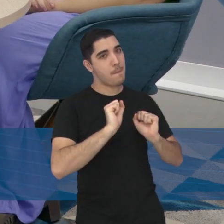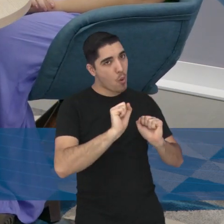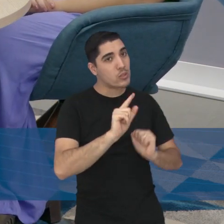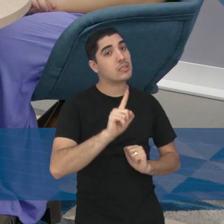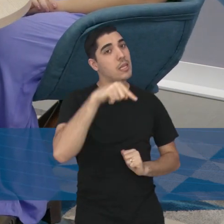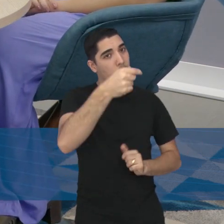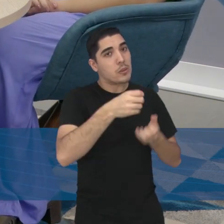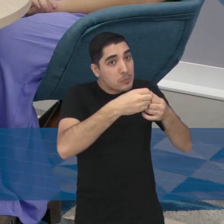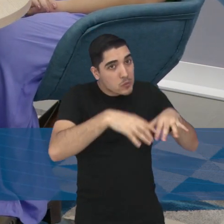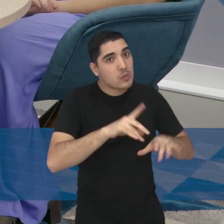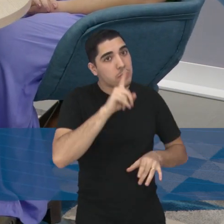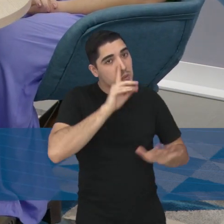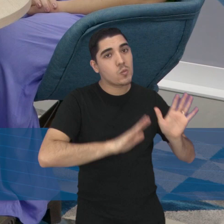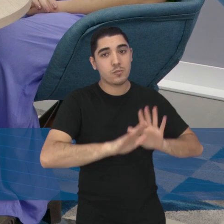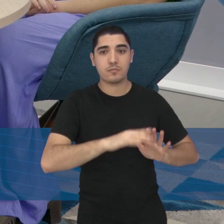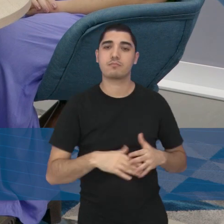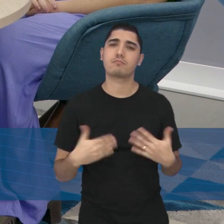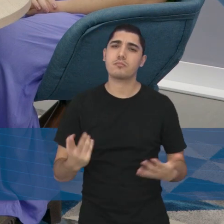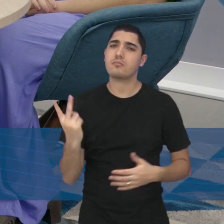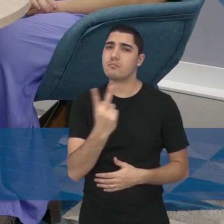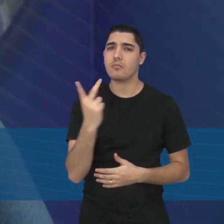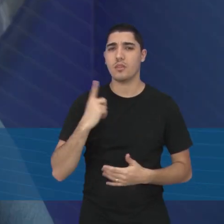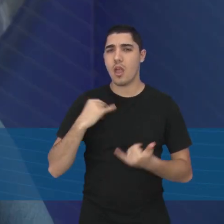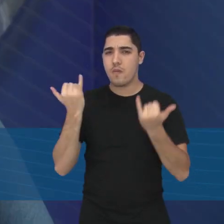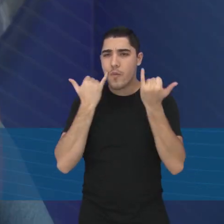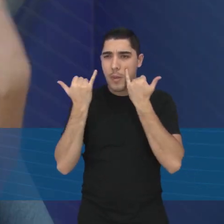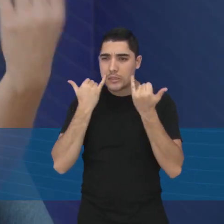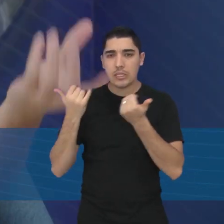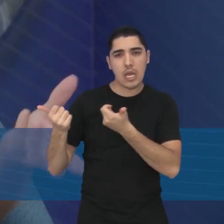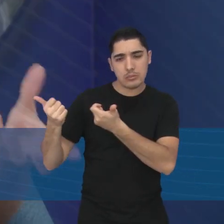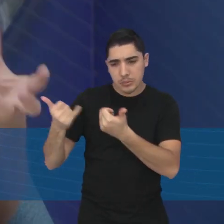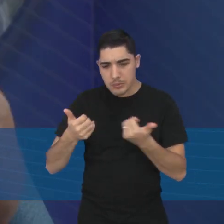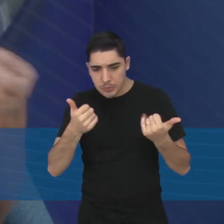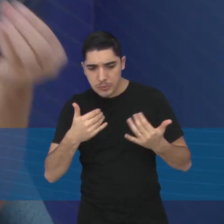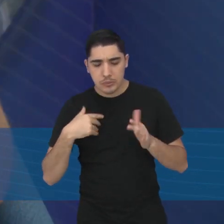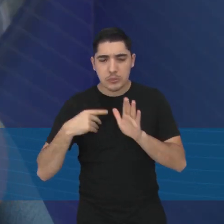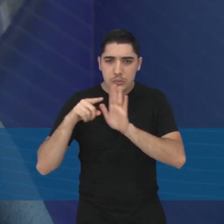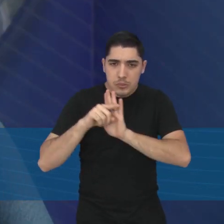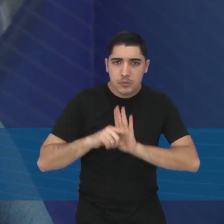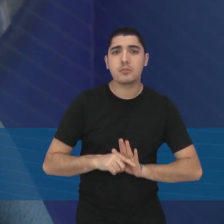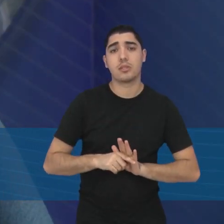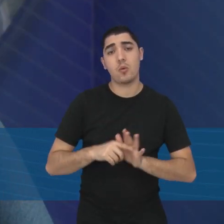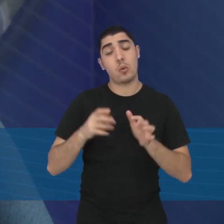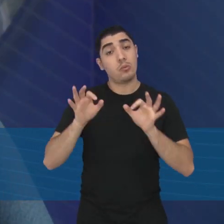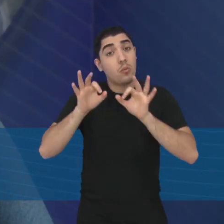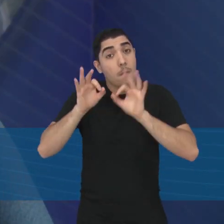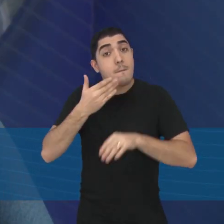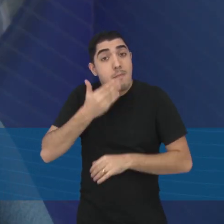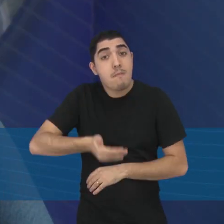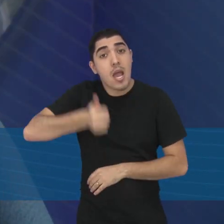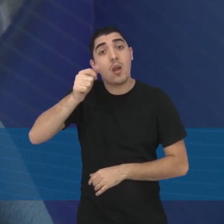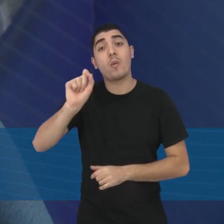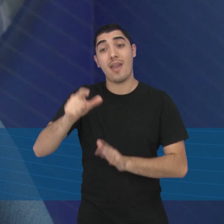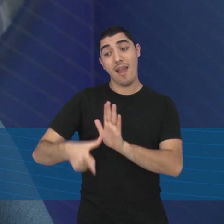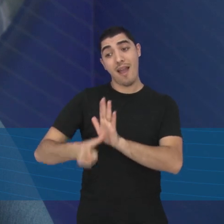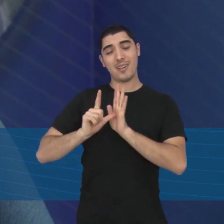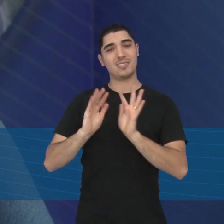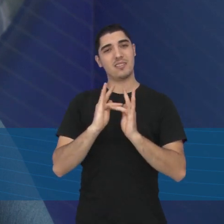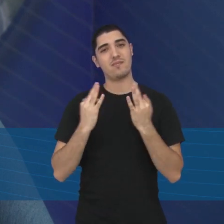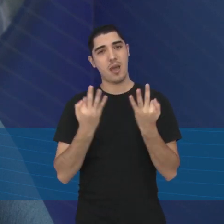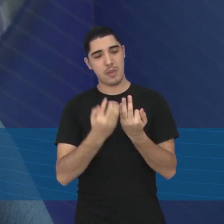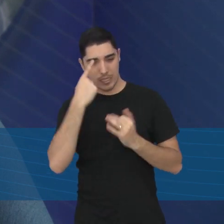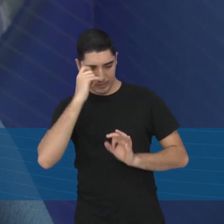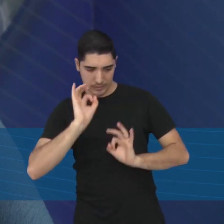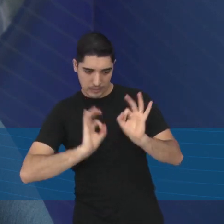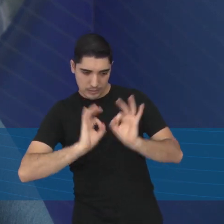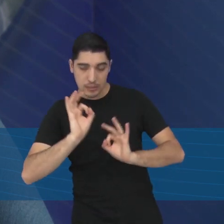Vocês duas, né, mencionaram sobre informação, né? Que o ideal é pensar no planejamento familiar antes, né,